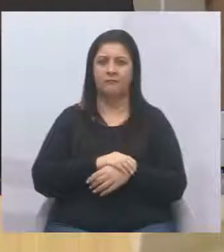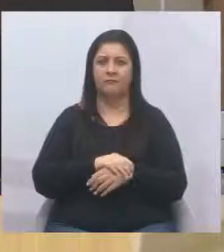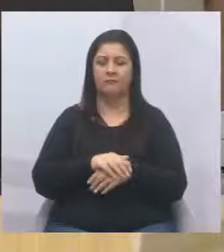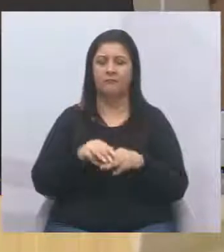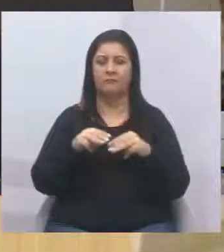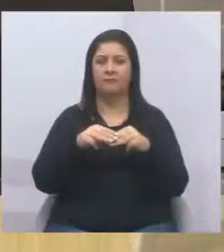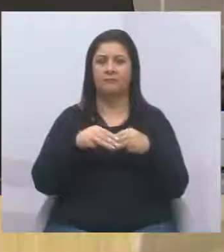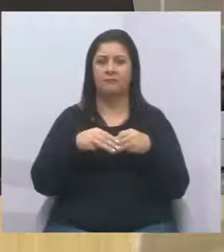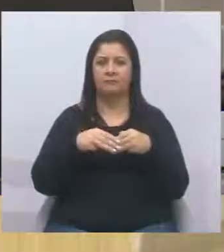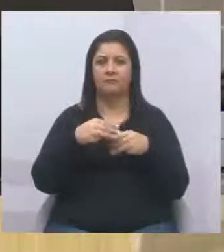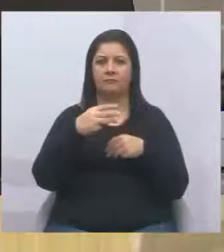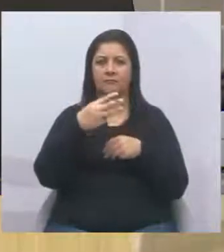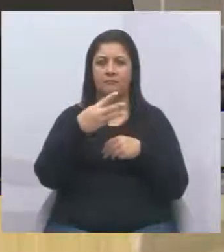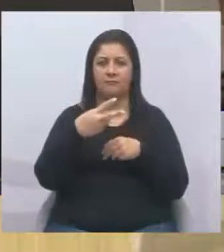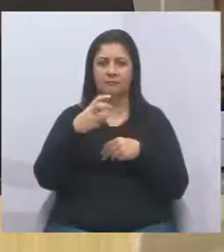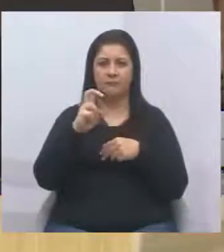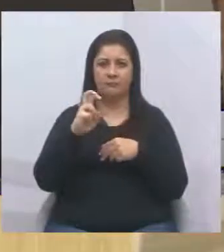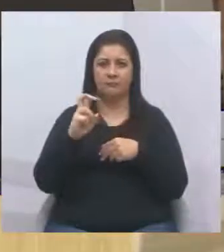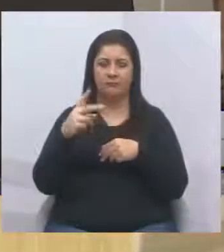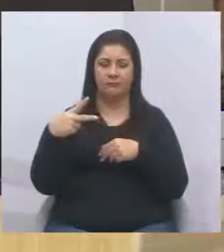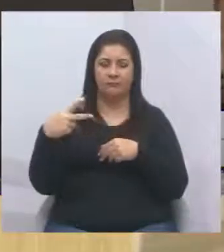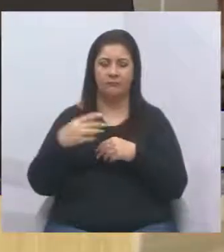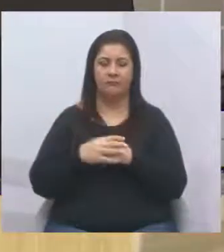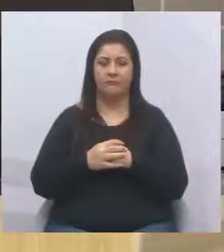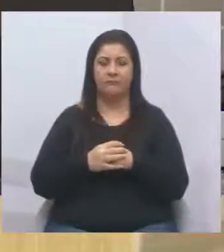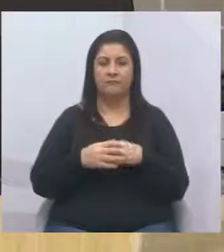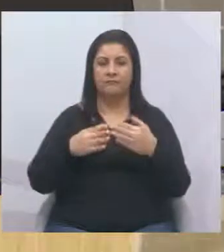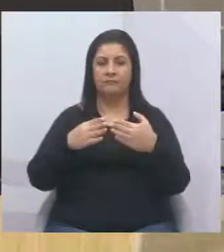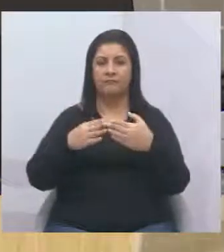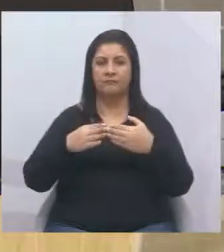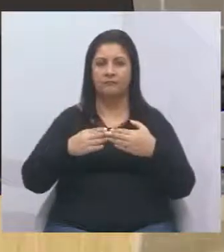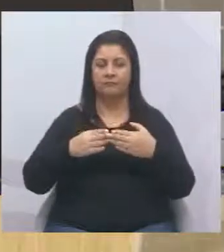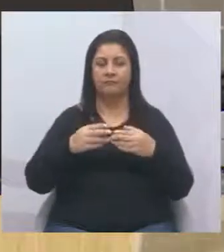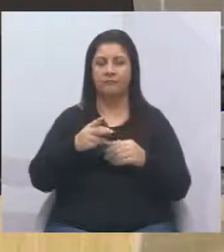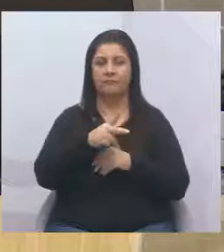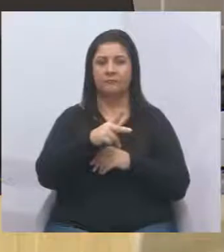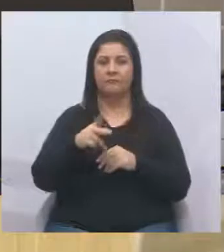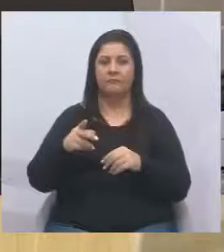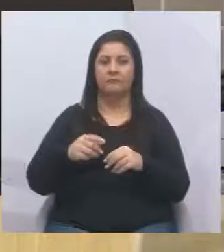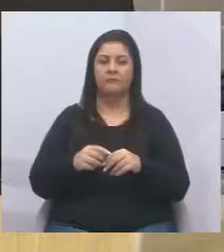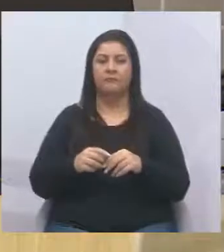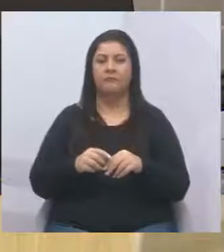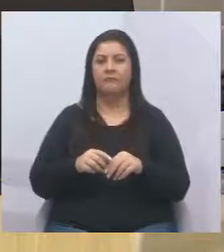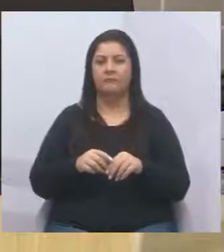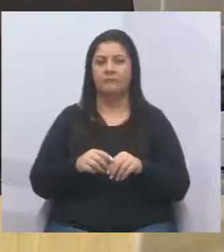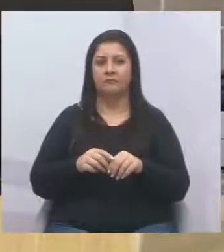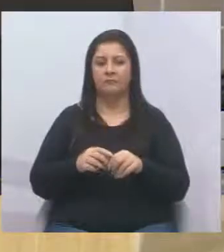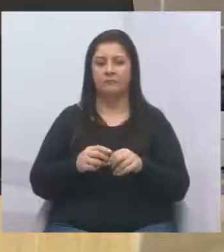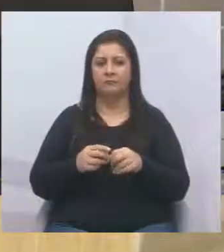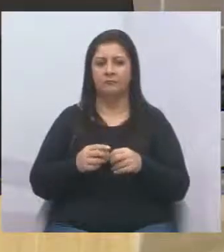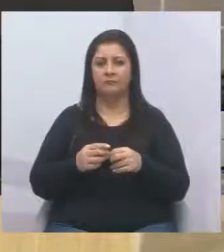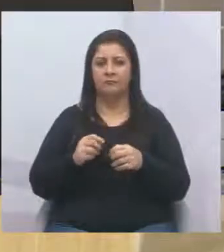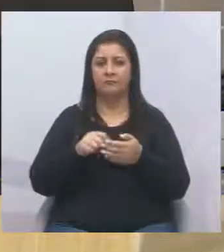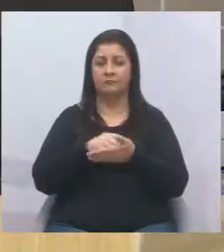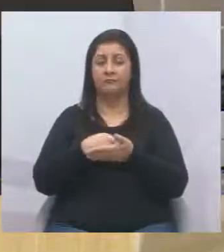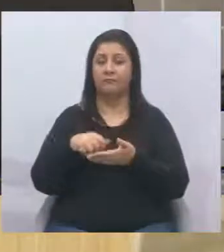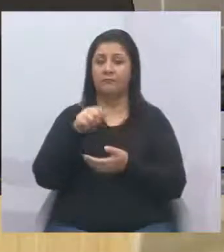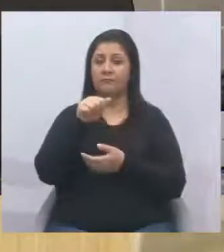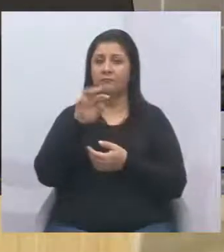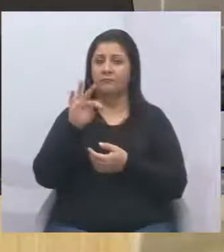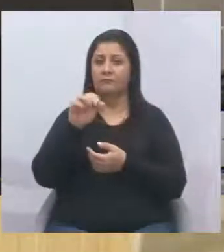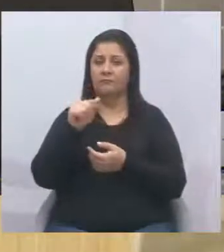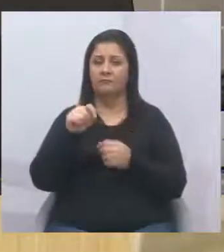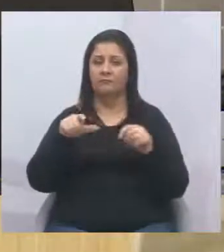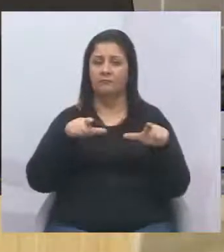Moção 352/2021. Requeremos ao excelentíssimo senhor presidente dessa casa, cumpridas as formalidades regimentais, que conste na ata dos trabalhos